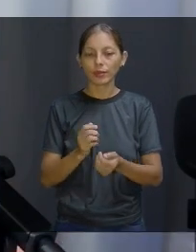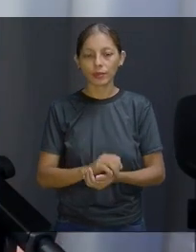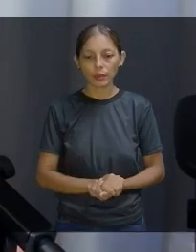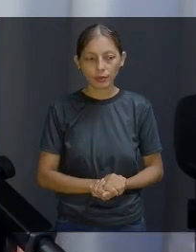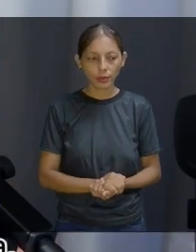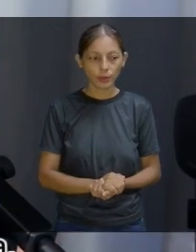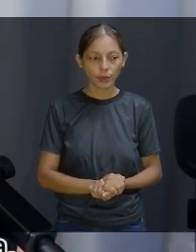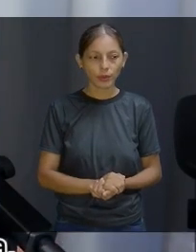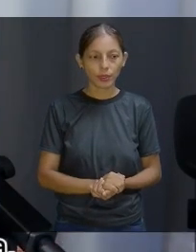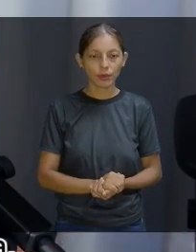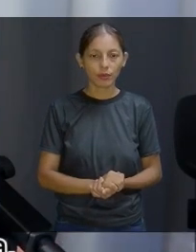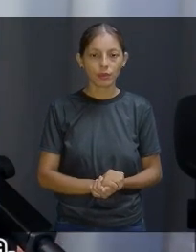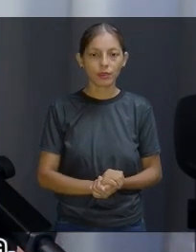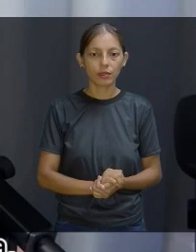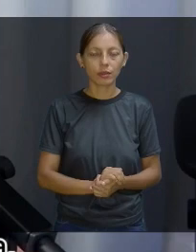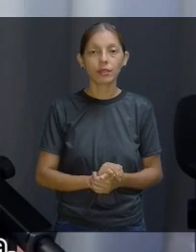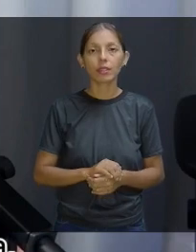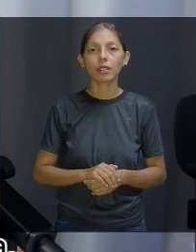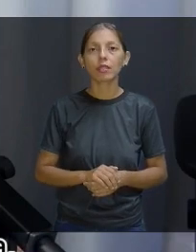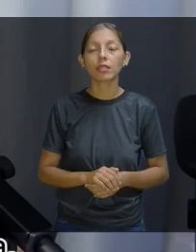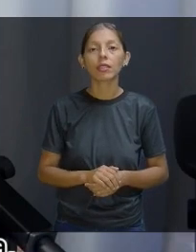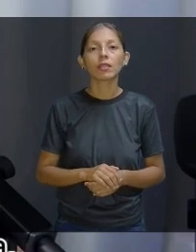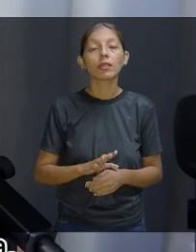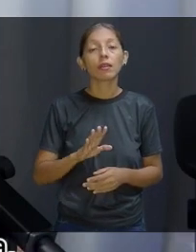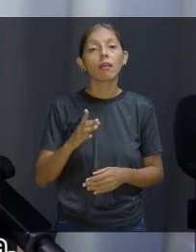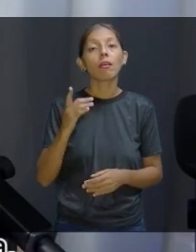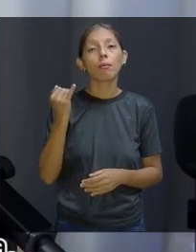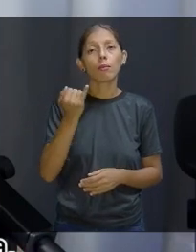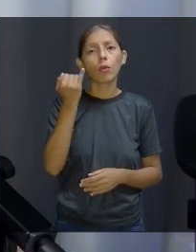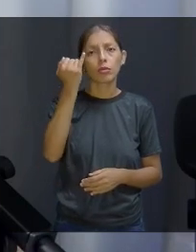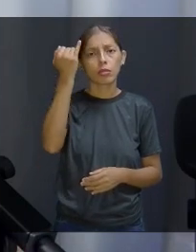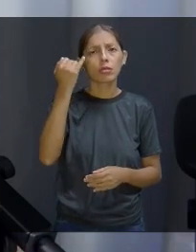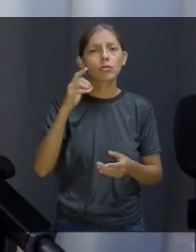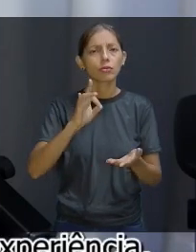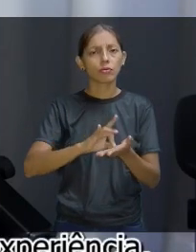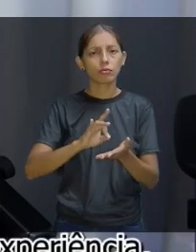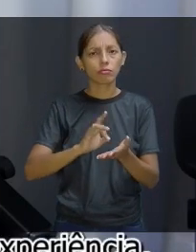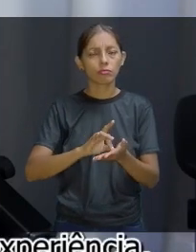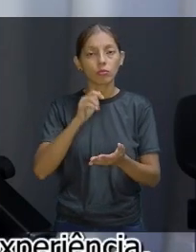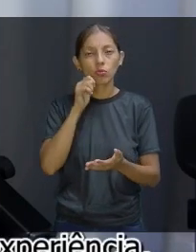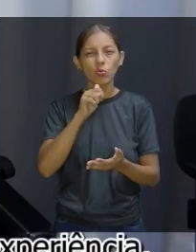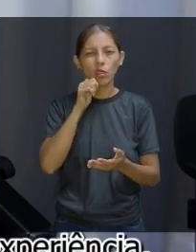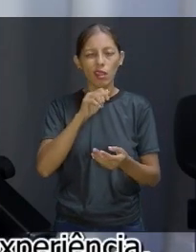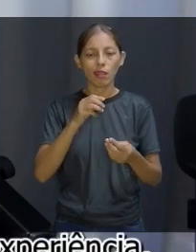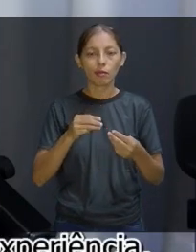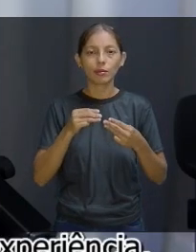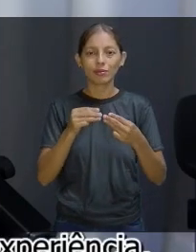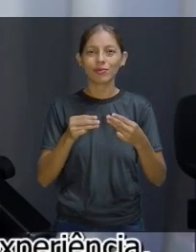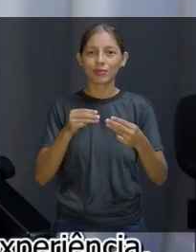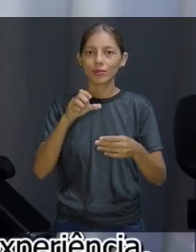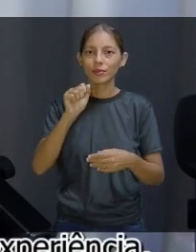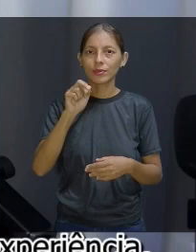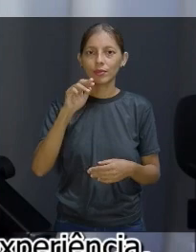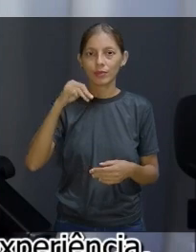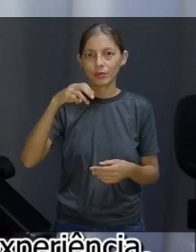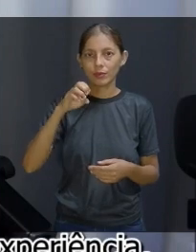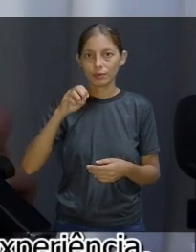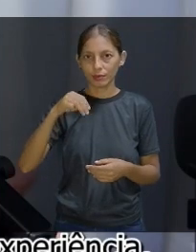muito importante a presença da ministra Carmen Lúcia. Ela é uma pessoa fantástica, ela é uma pessoa que